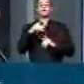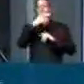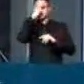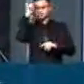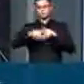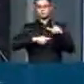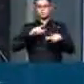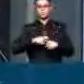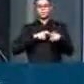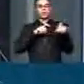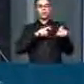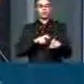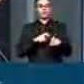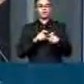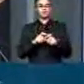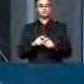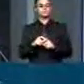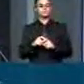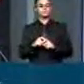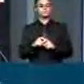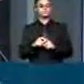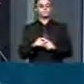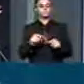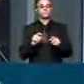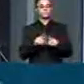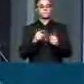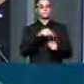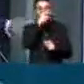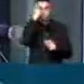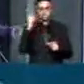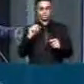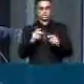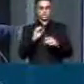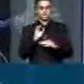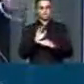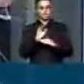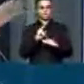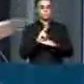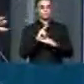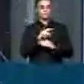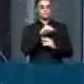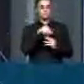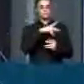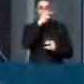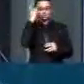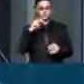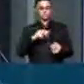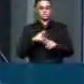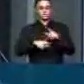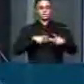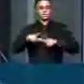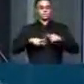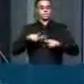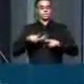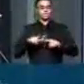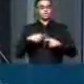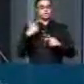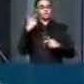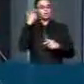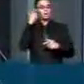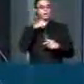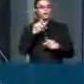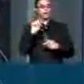essa anistia, ela vai atender esses trabalhadores que estão dentro de assentamento, e aí eles vão ter a condição de estar com